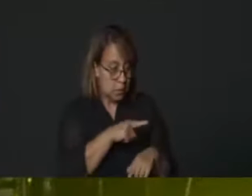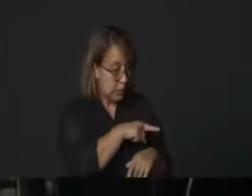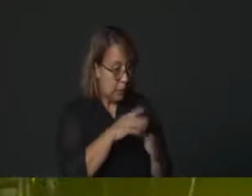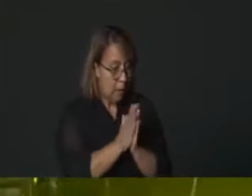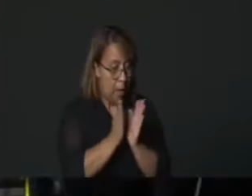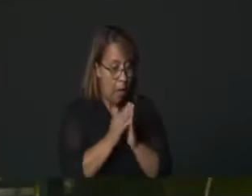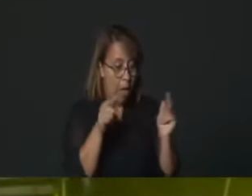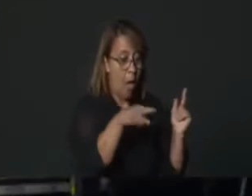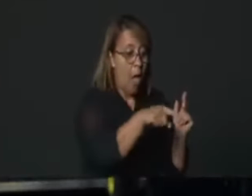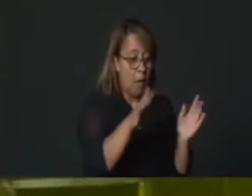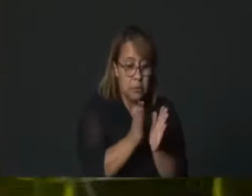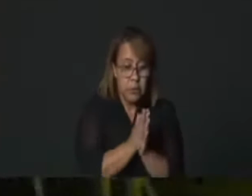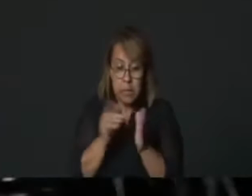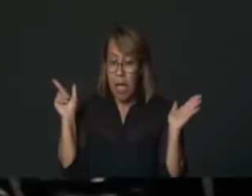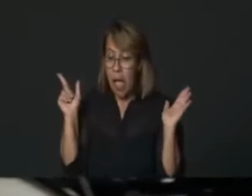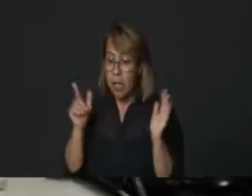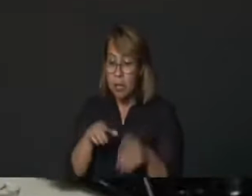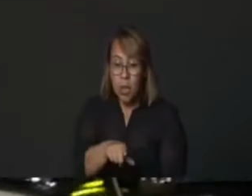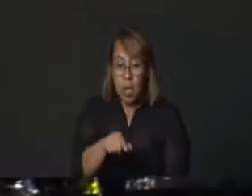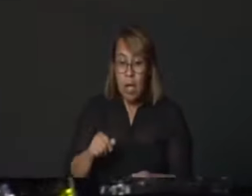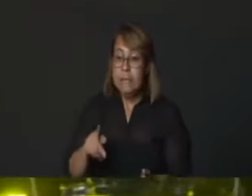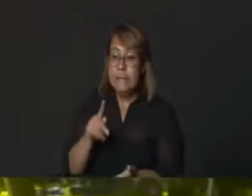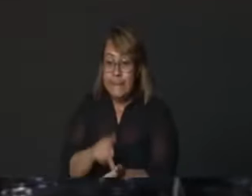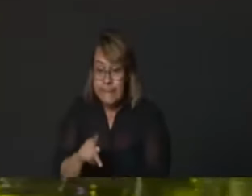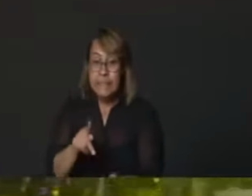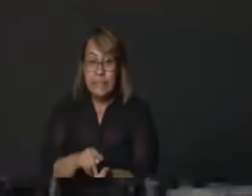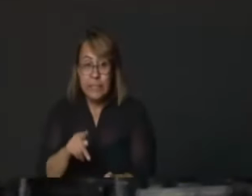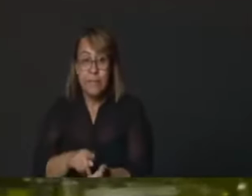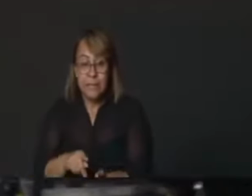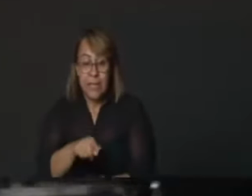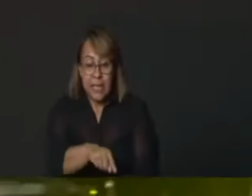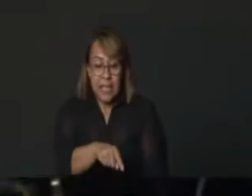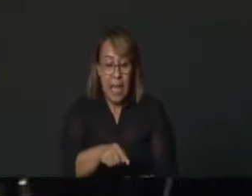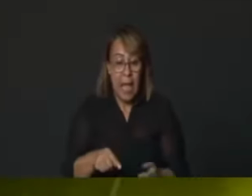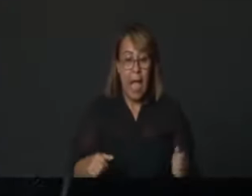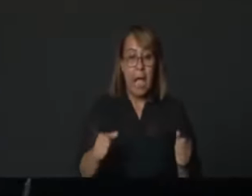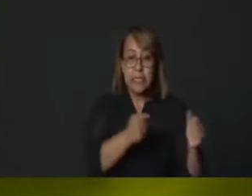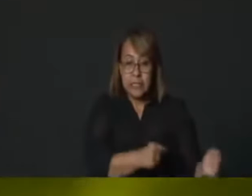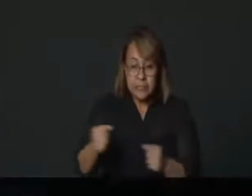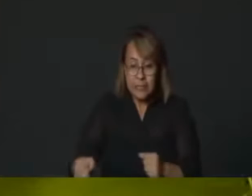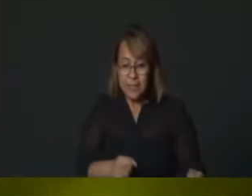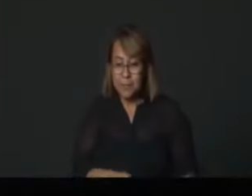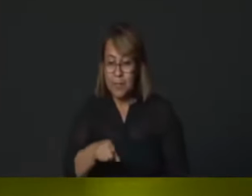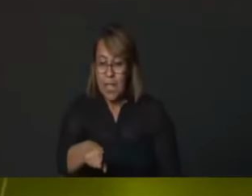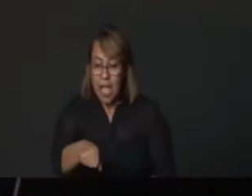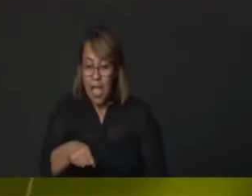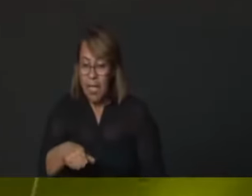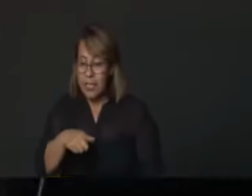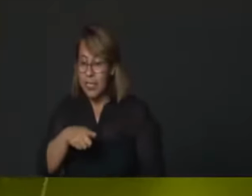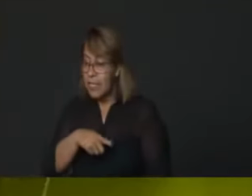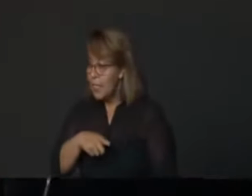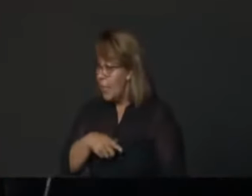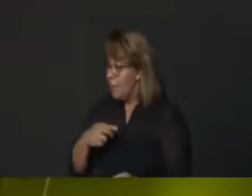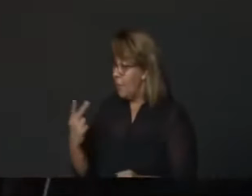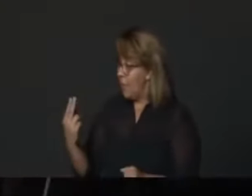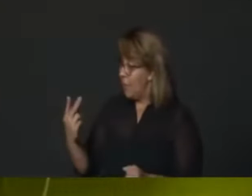o meu teclado tem poder ver seu lado tem vitória aqui na frente meu irmão